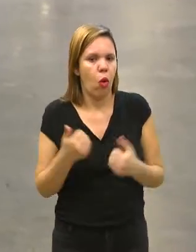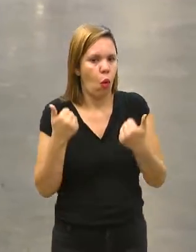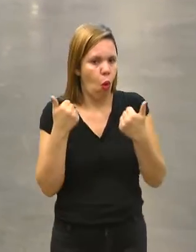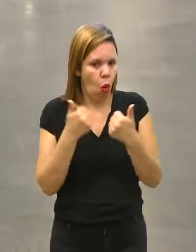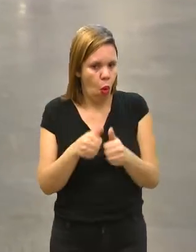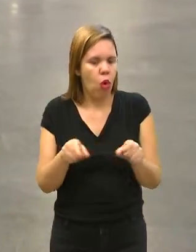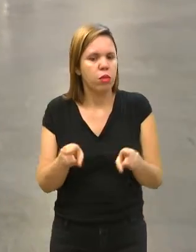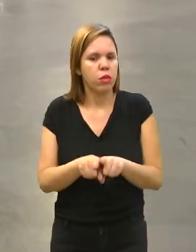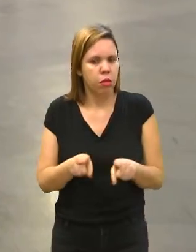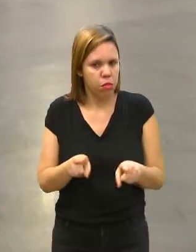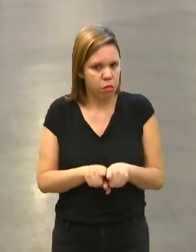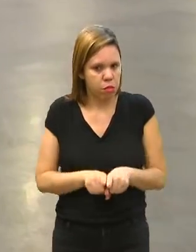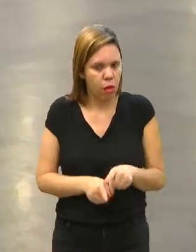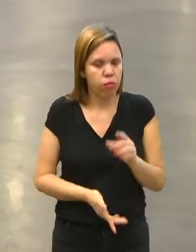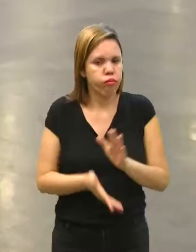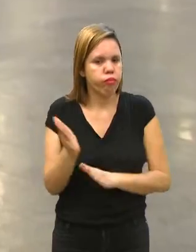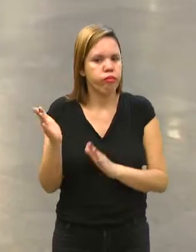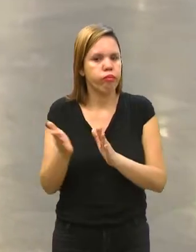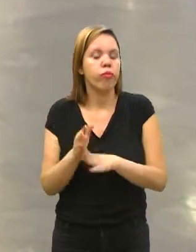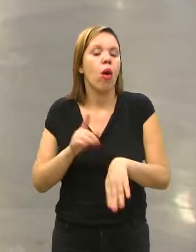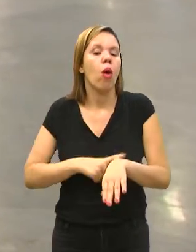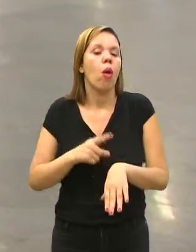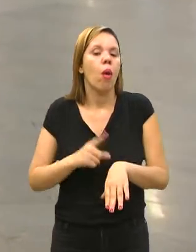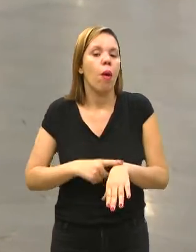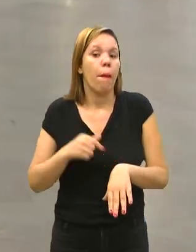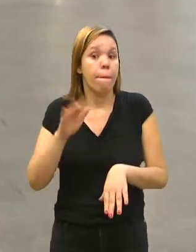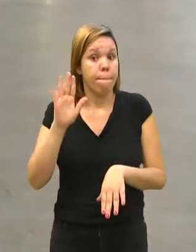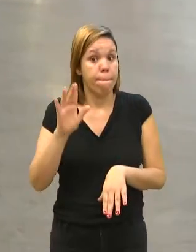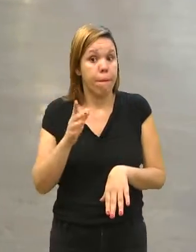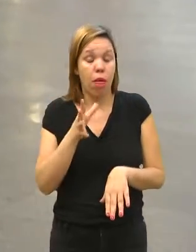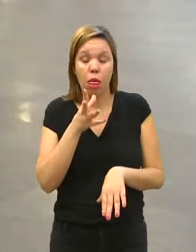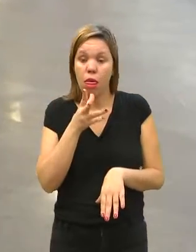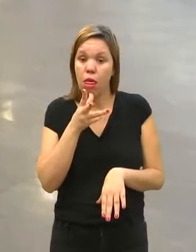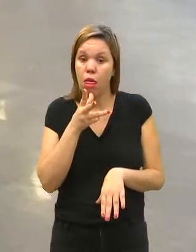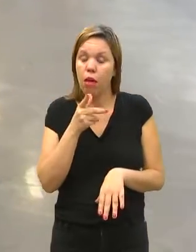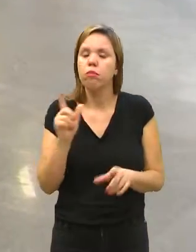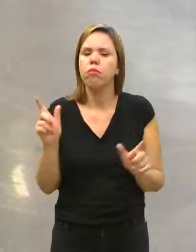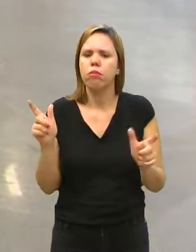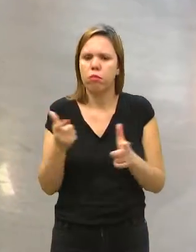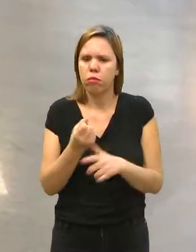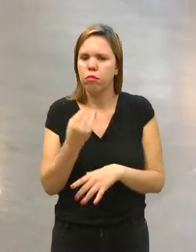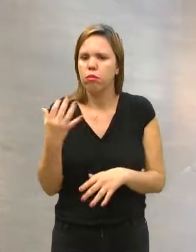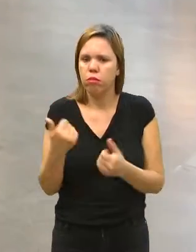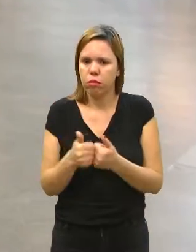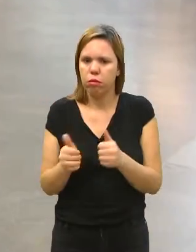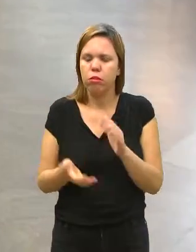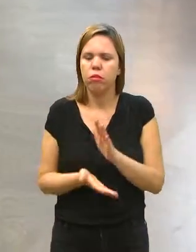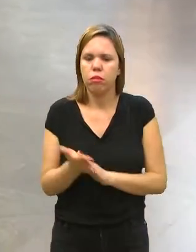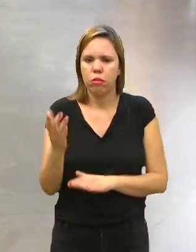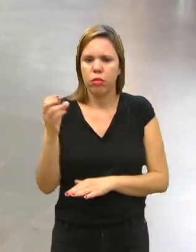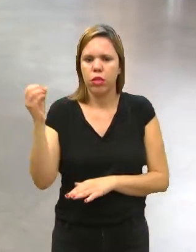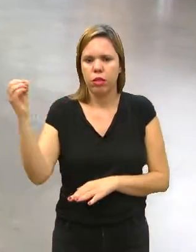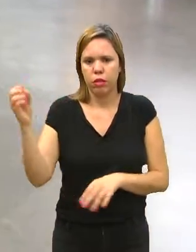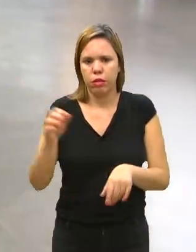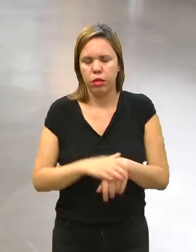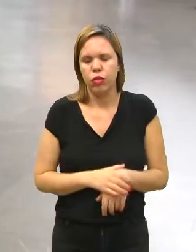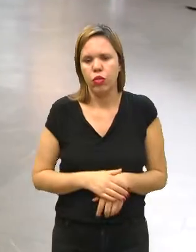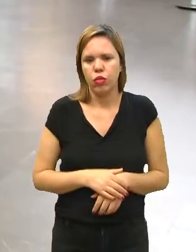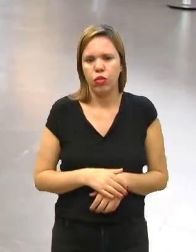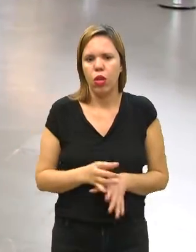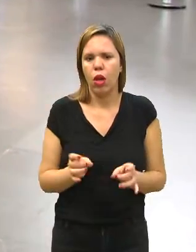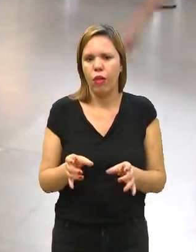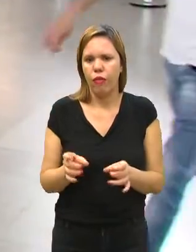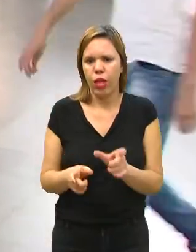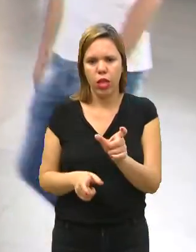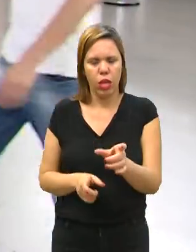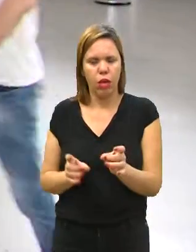ônibus também estão saindo com intervalos maiores. Há uma redução muito grande e significativa na oferta de